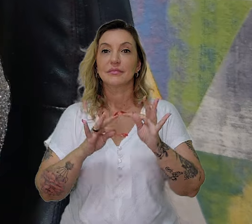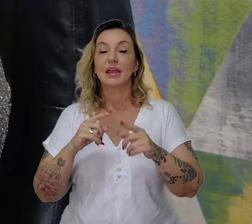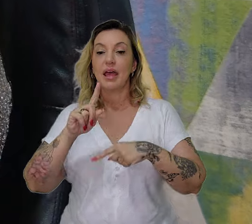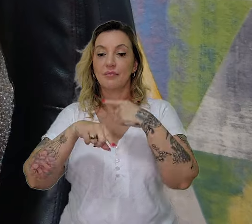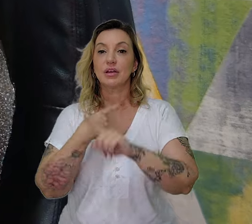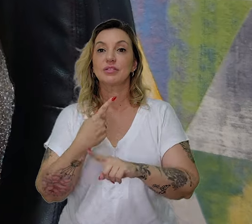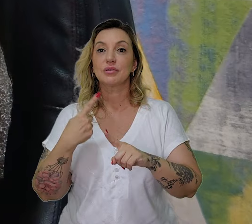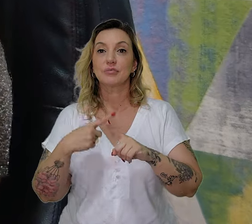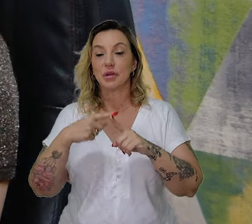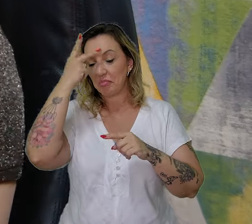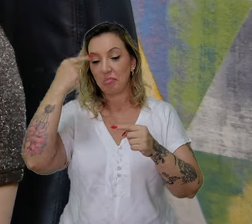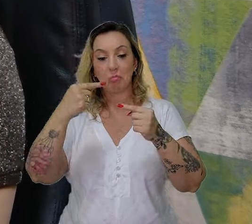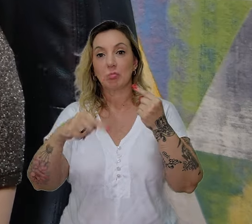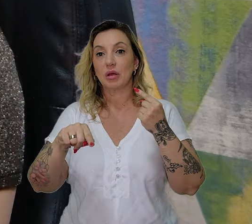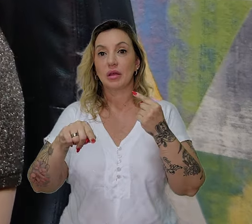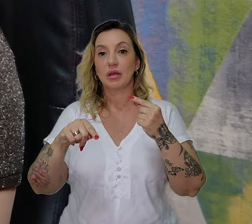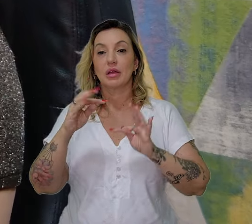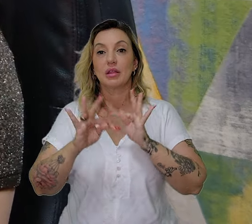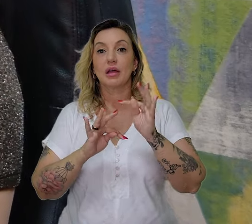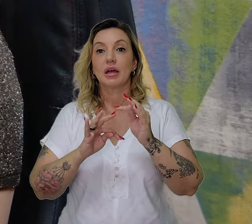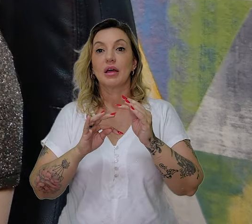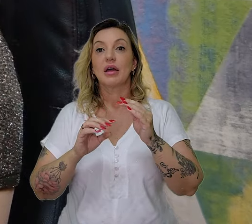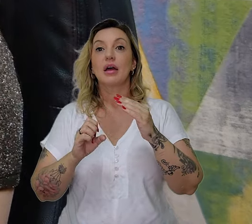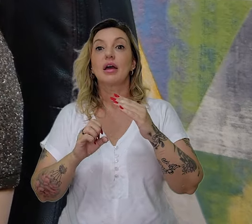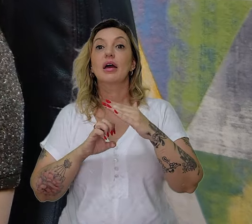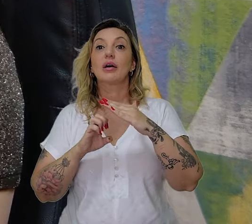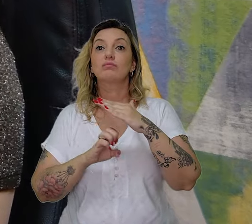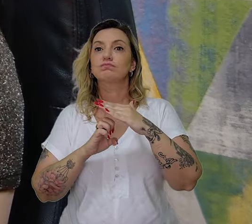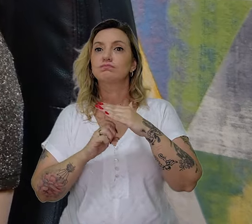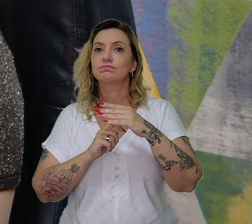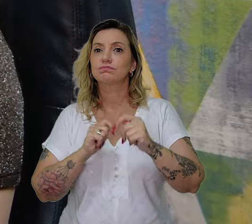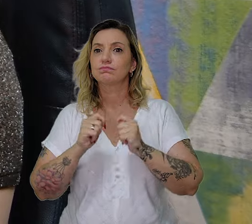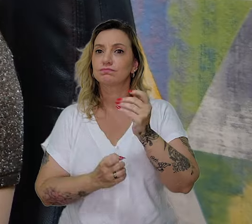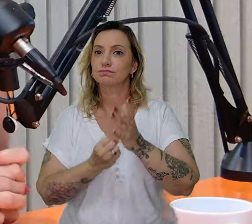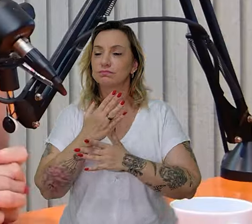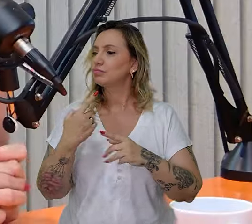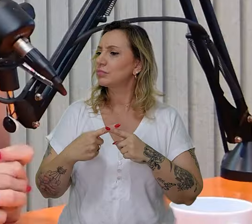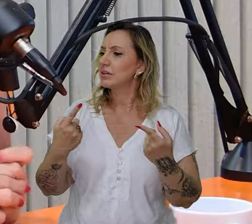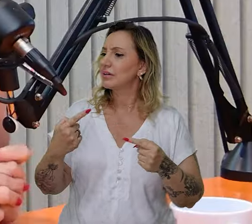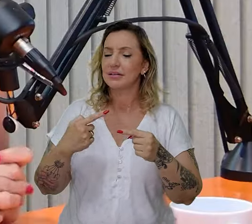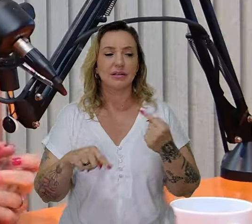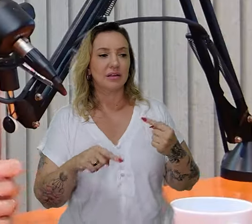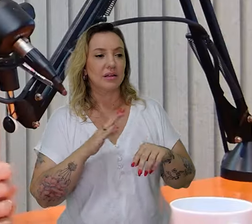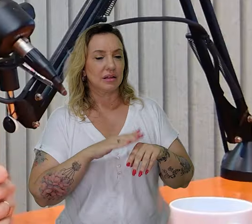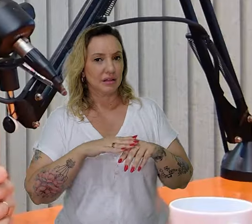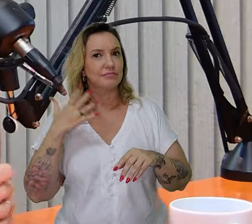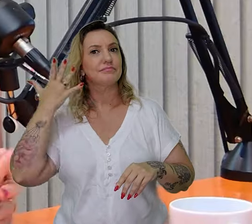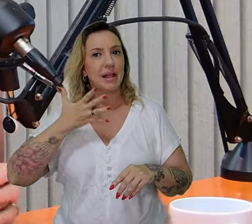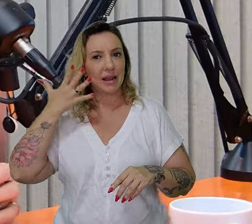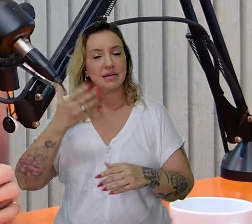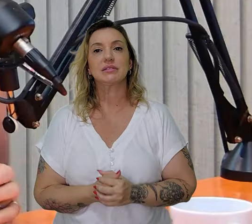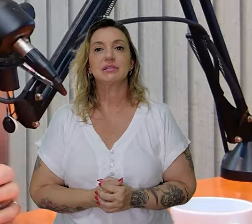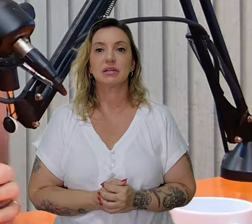emergentes Porque as pessoas não associam tecnologia com economia criativa né por que será Olha eu faço muita palestra